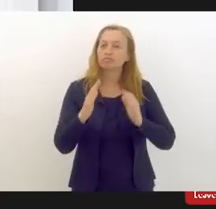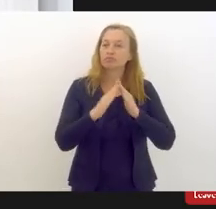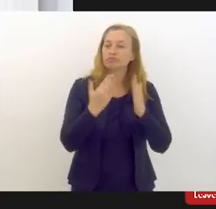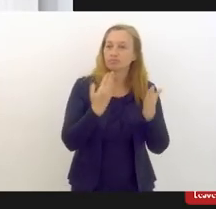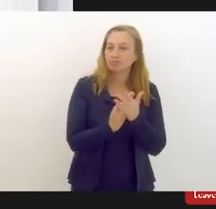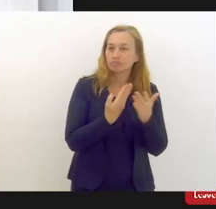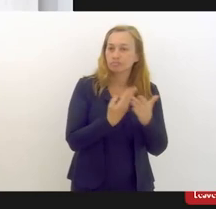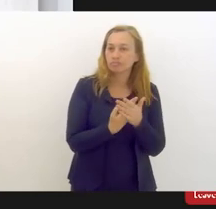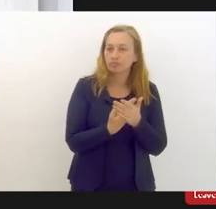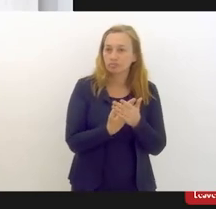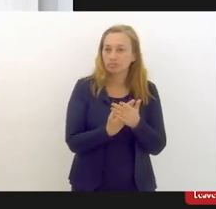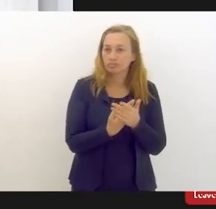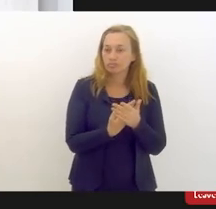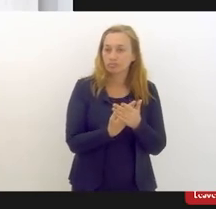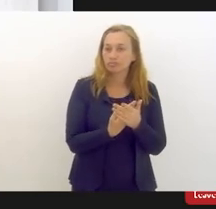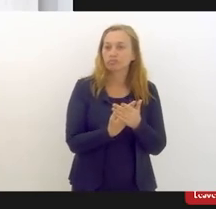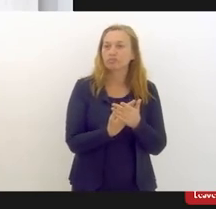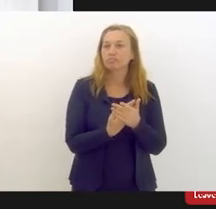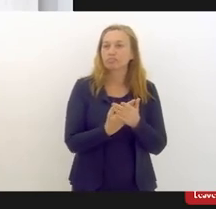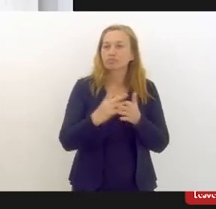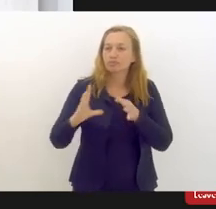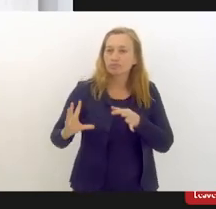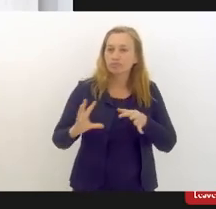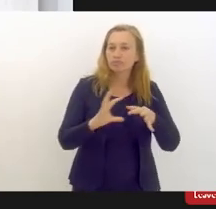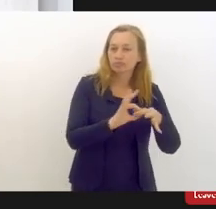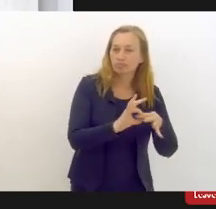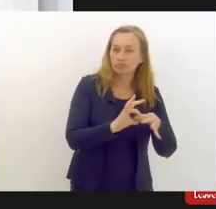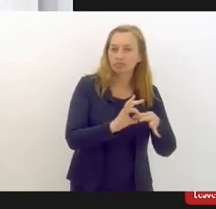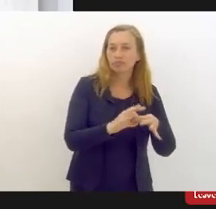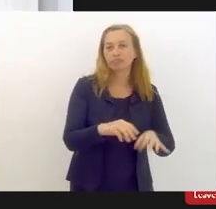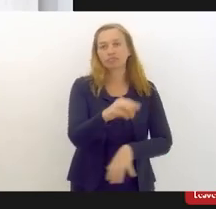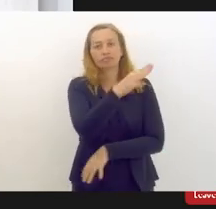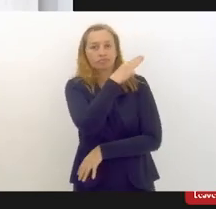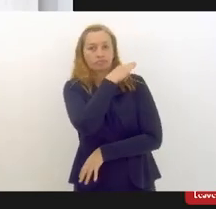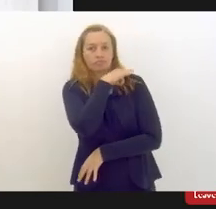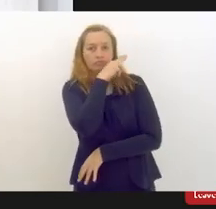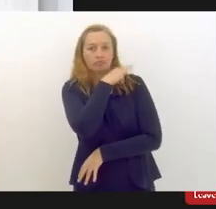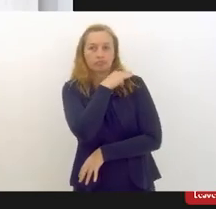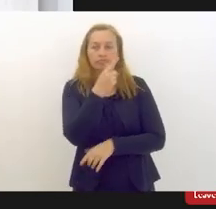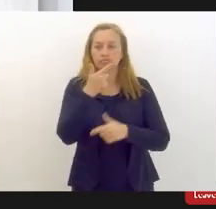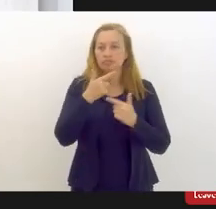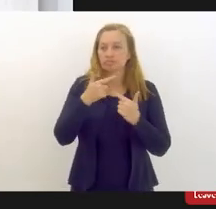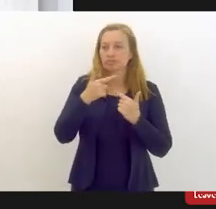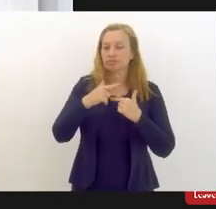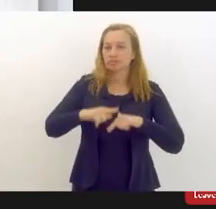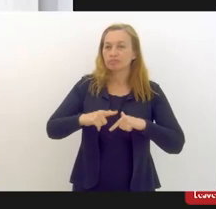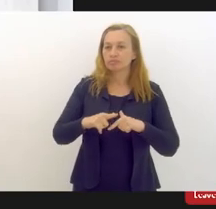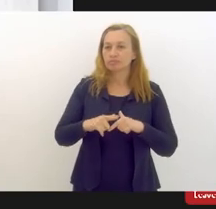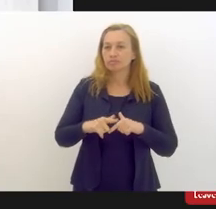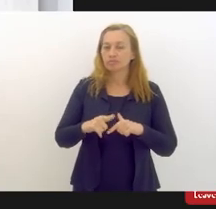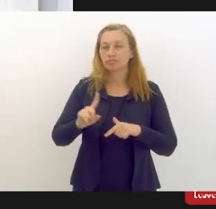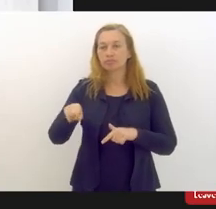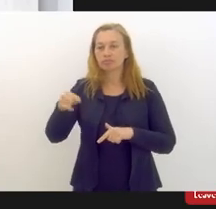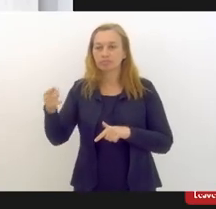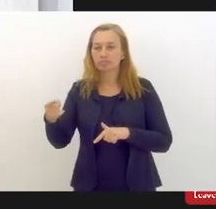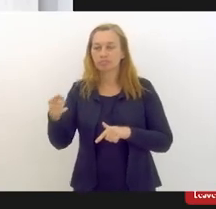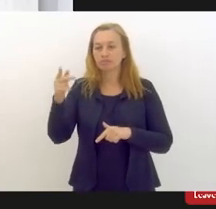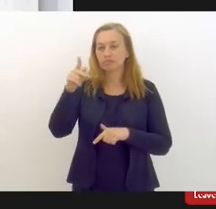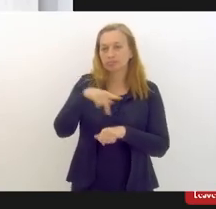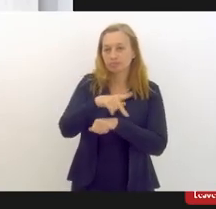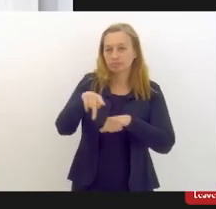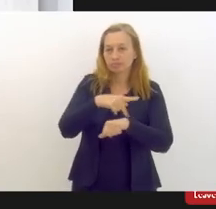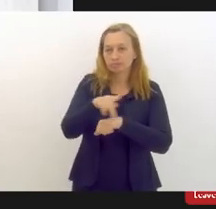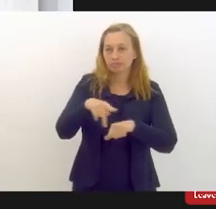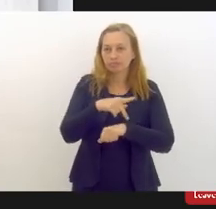estadual, que são exclusivamente de ensino médio e, para além do idioma, ofertam toda a formação em cultura,